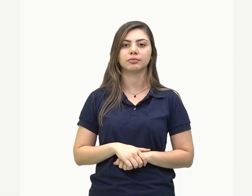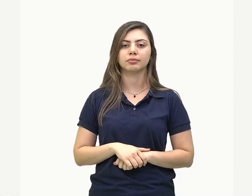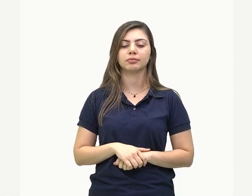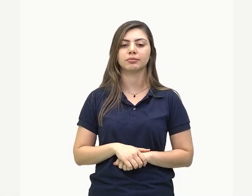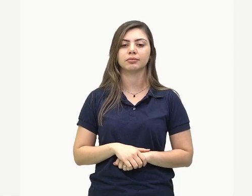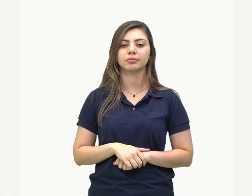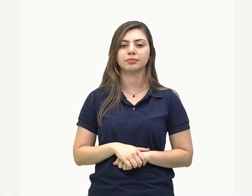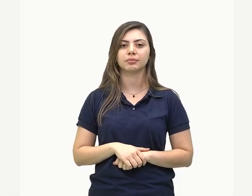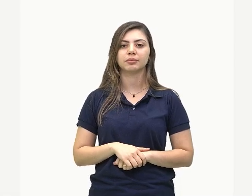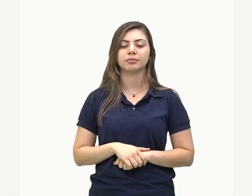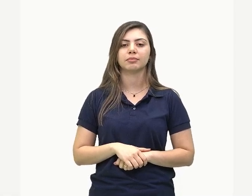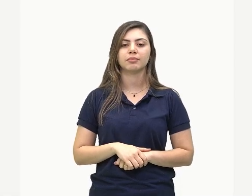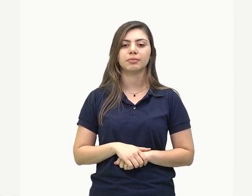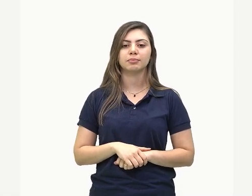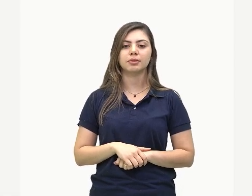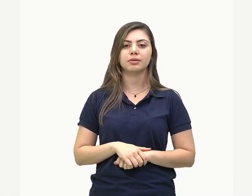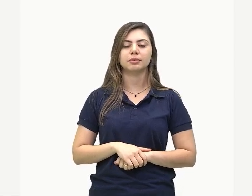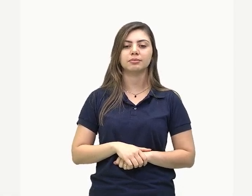Ok?